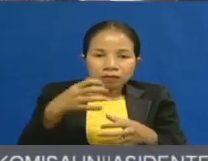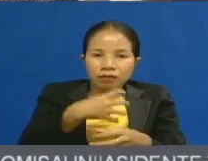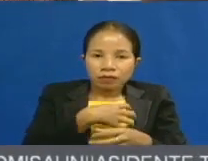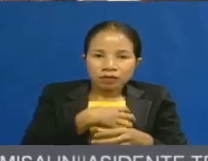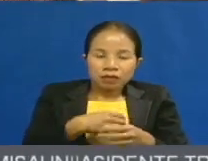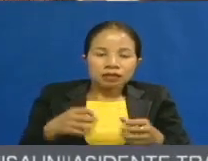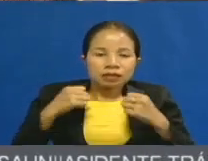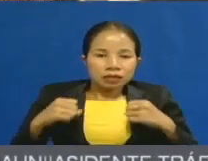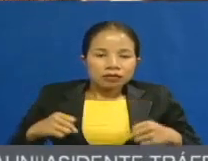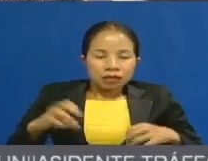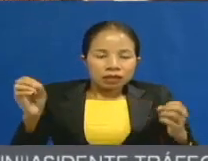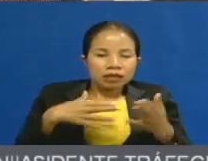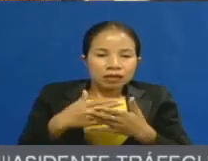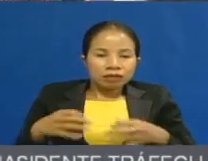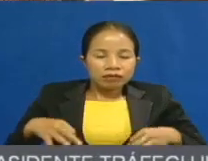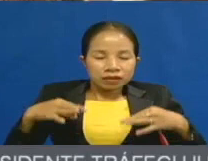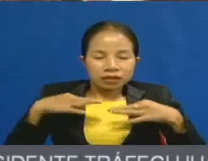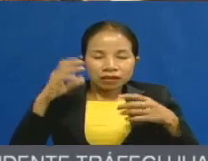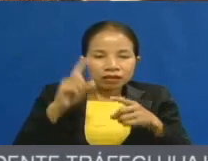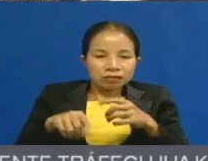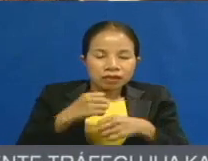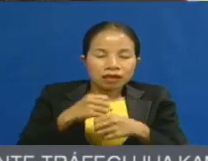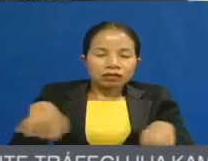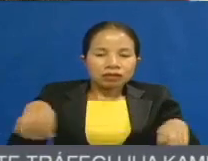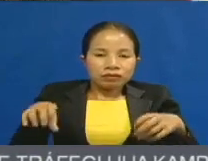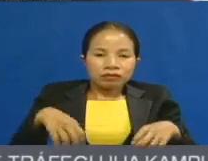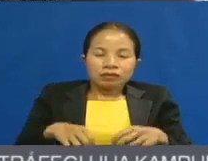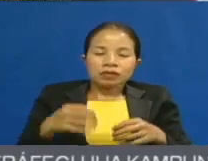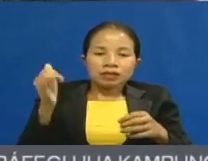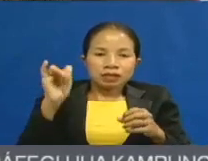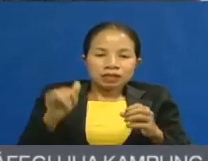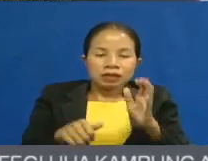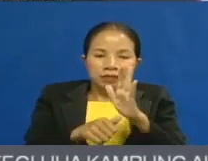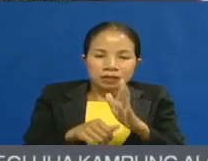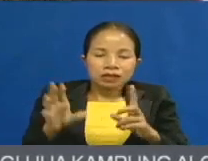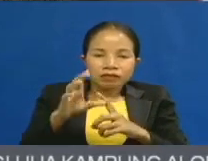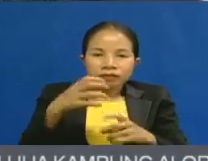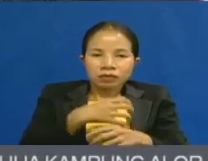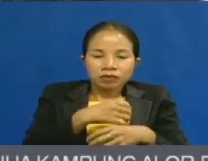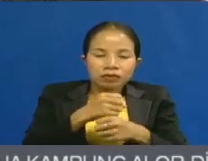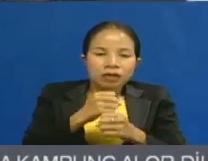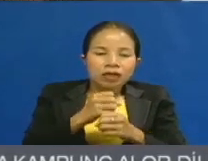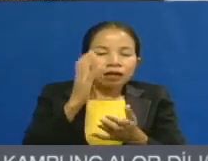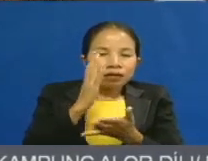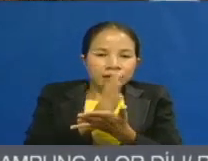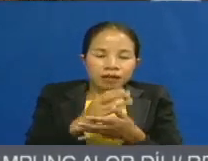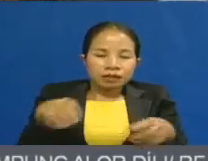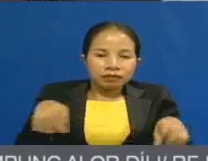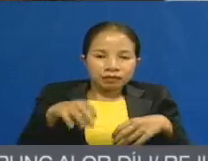de Bessau de Ladiak, no fisicamente labele halau na serviço, maka se apresenta para comando rodi halo reforma.